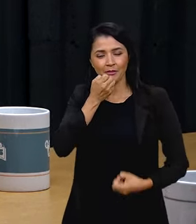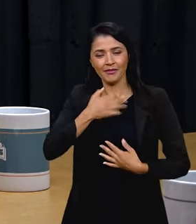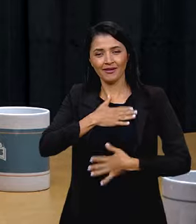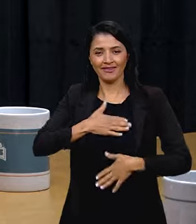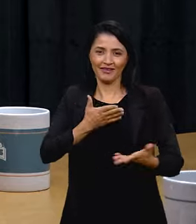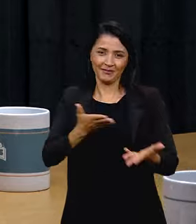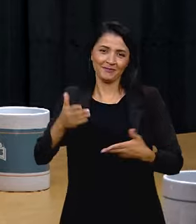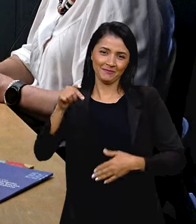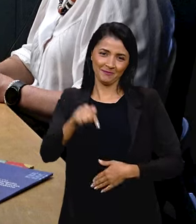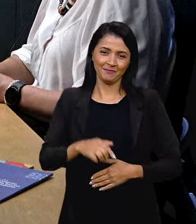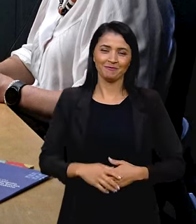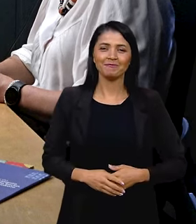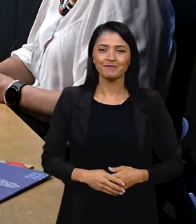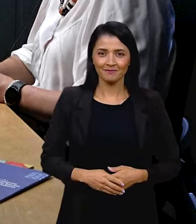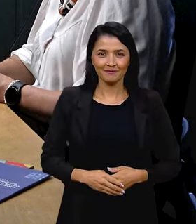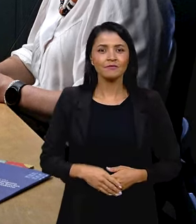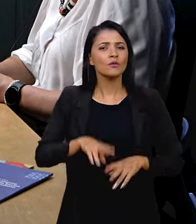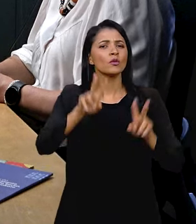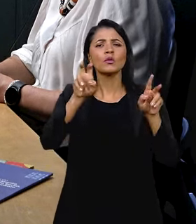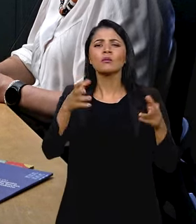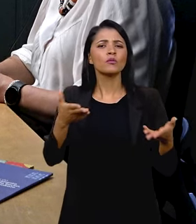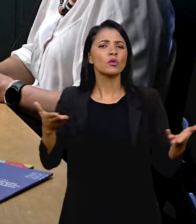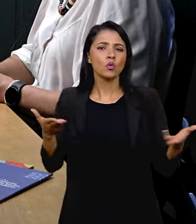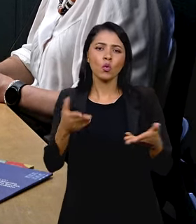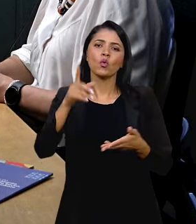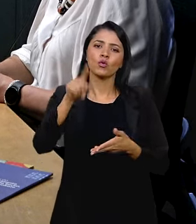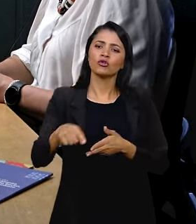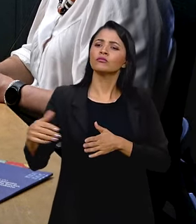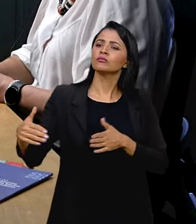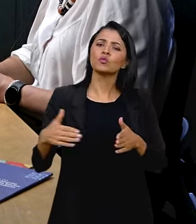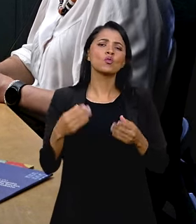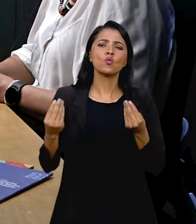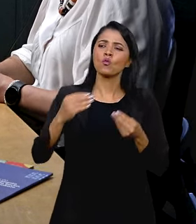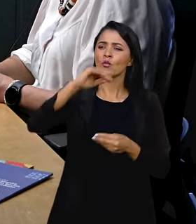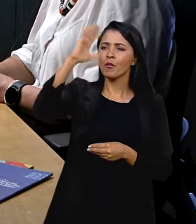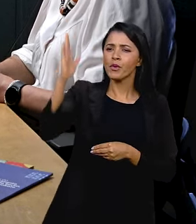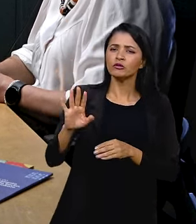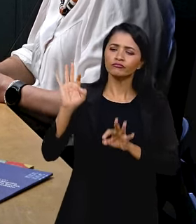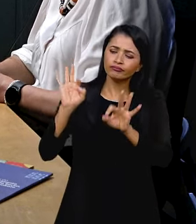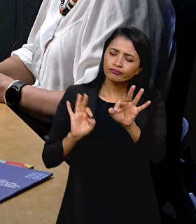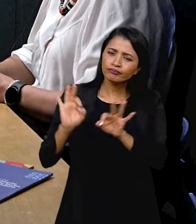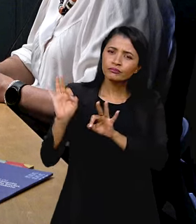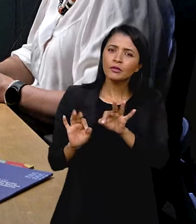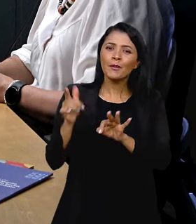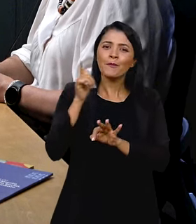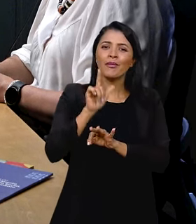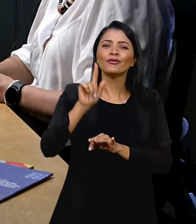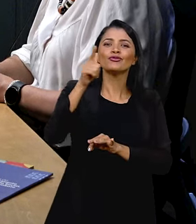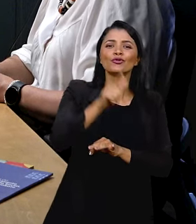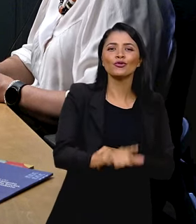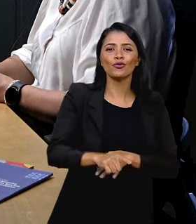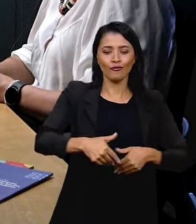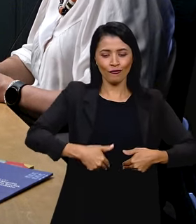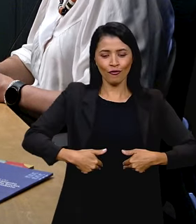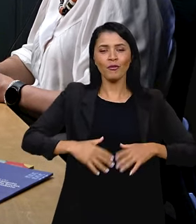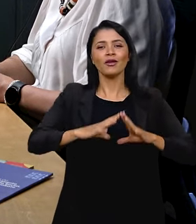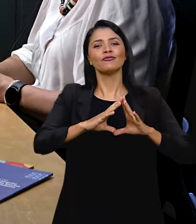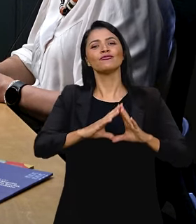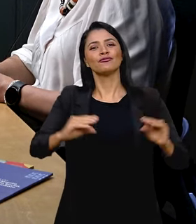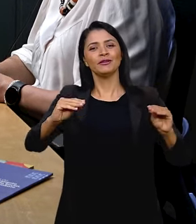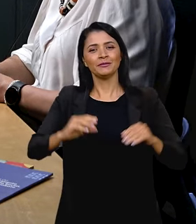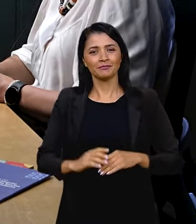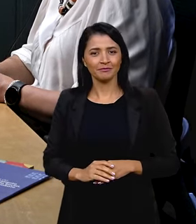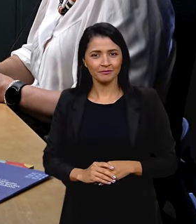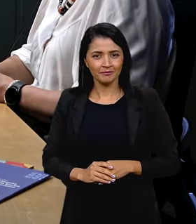tê-los aqui o tema deste Episódio é o caminho que o Brasil vem traçando para sair mais uma vez do